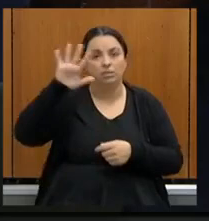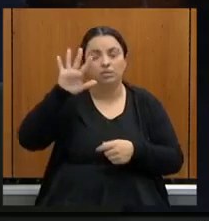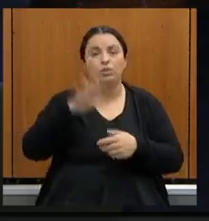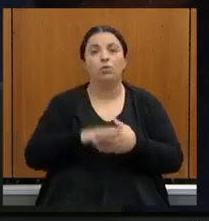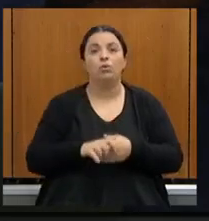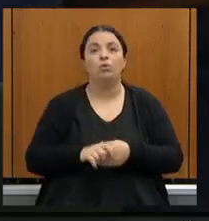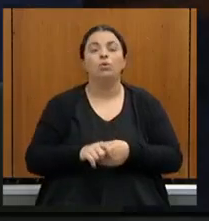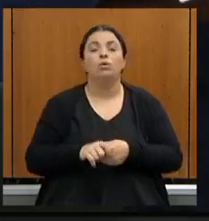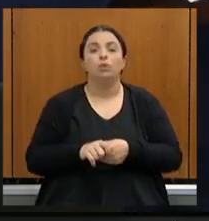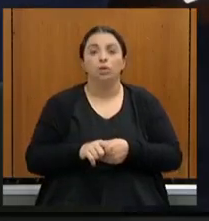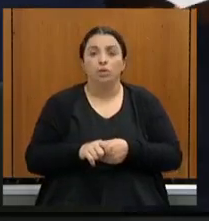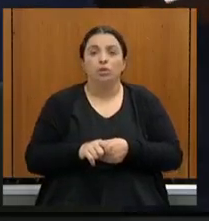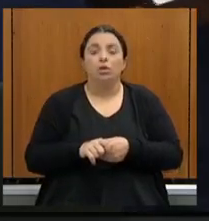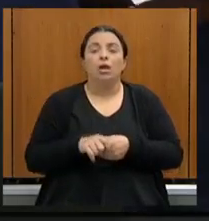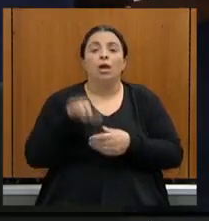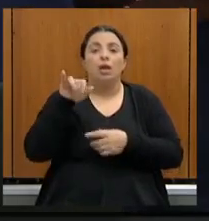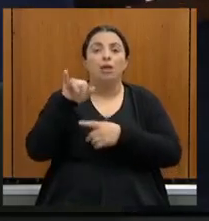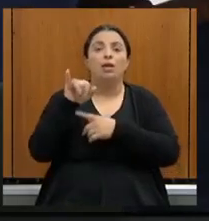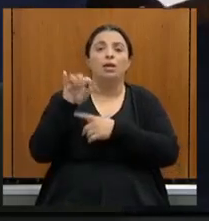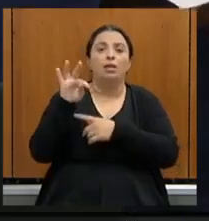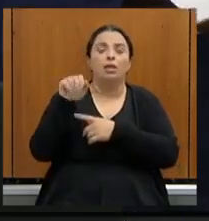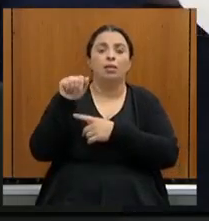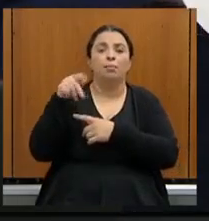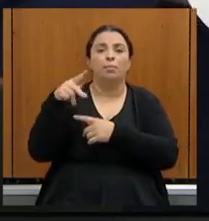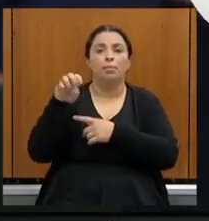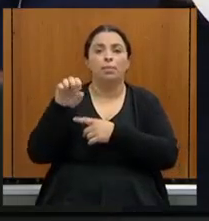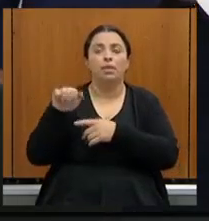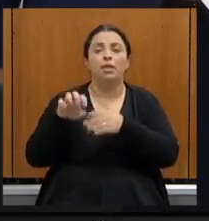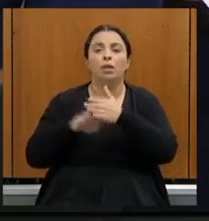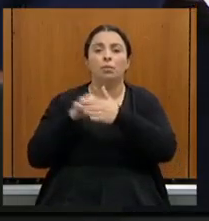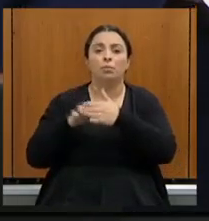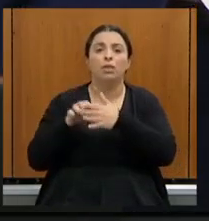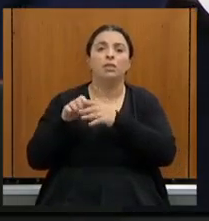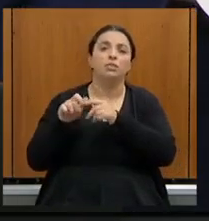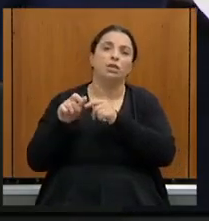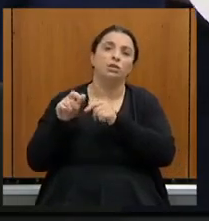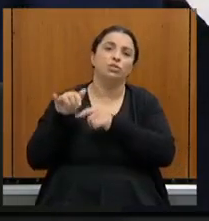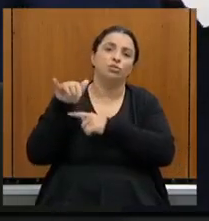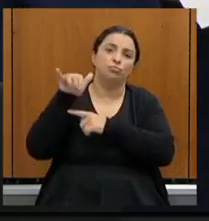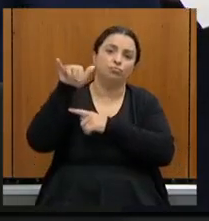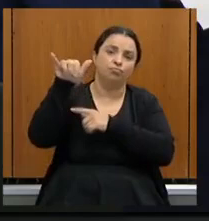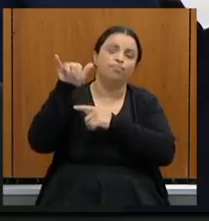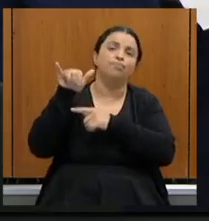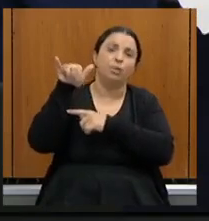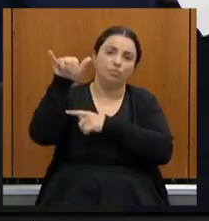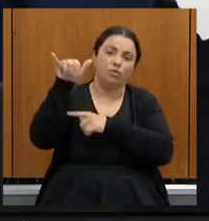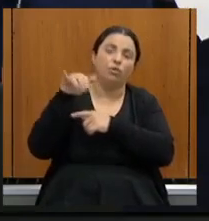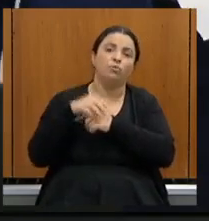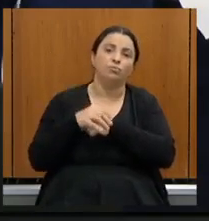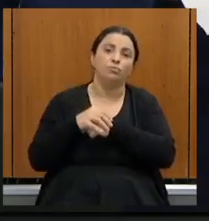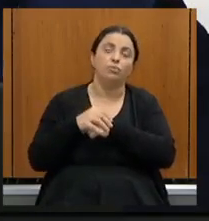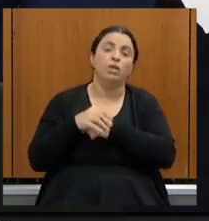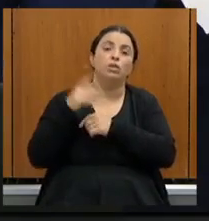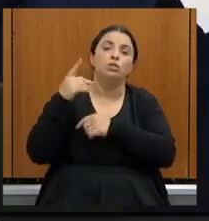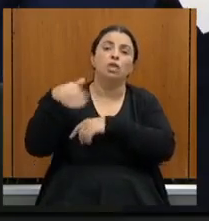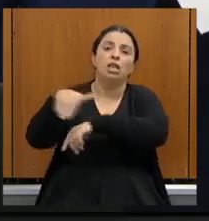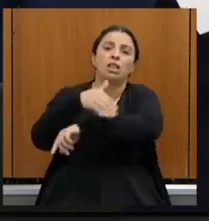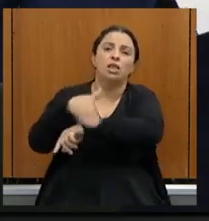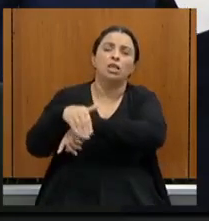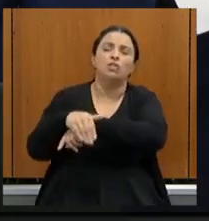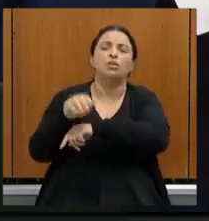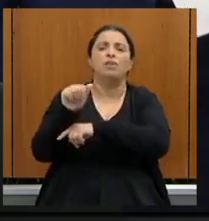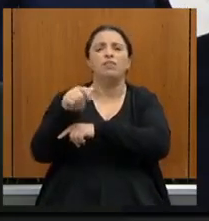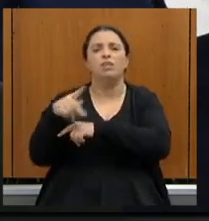a esse manifesto a Itapemirim transportes aéreos no seu endereço Avenida Conceição